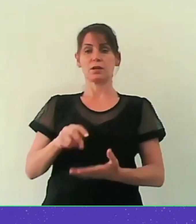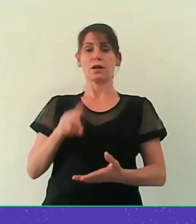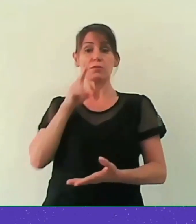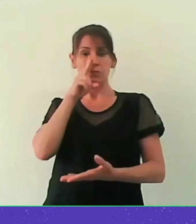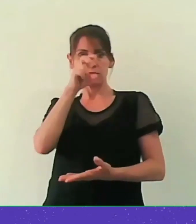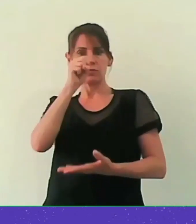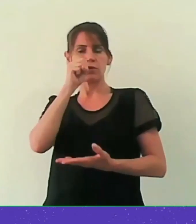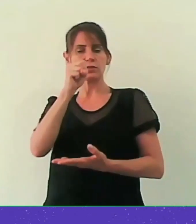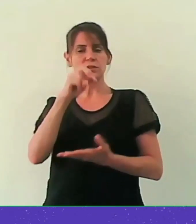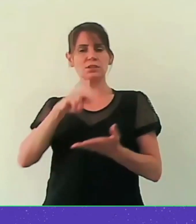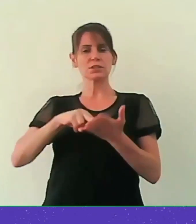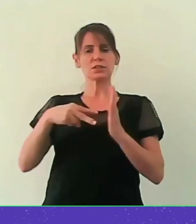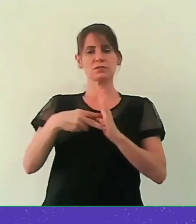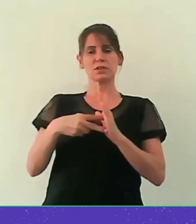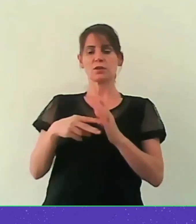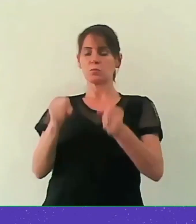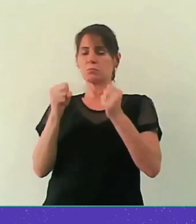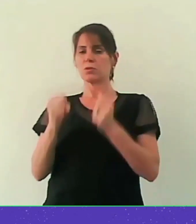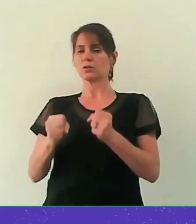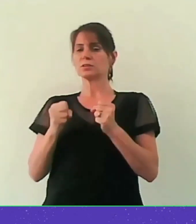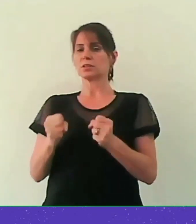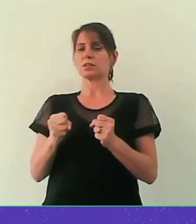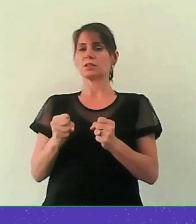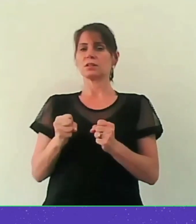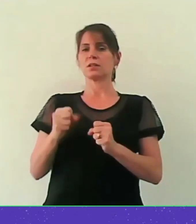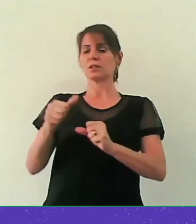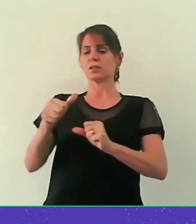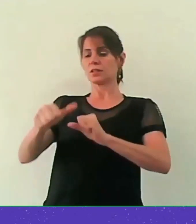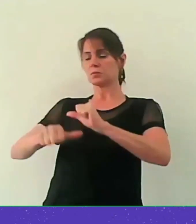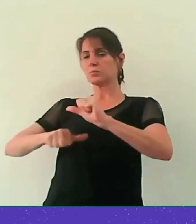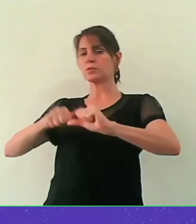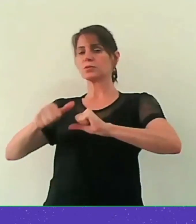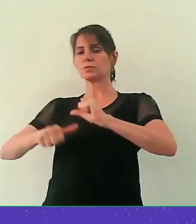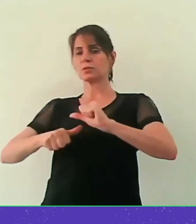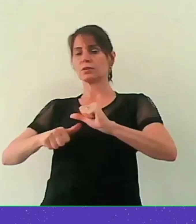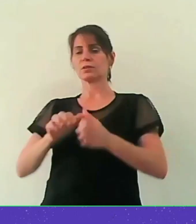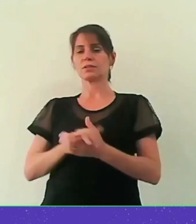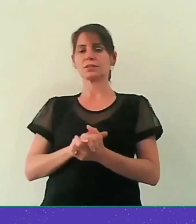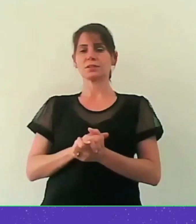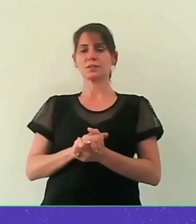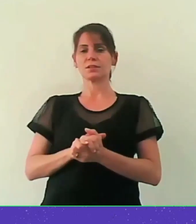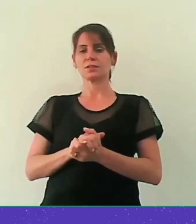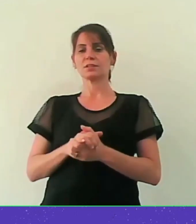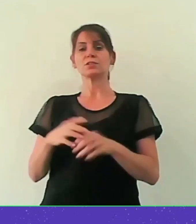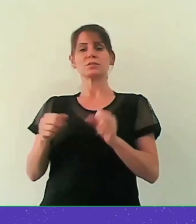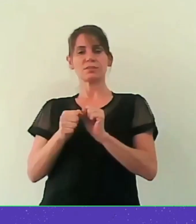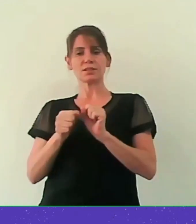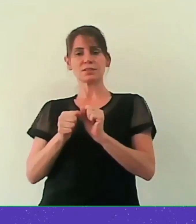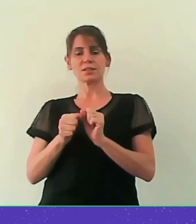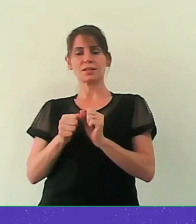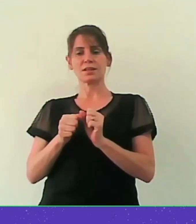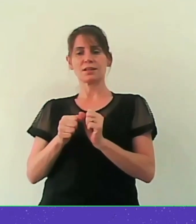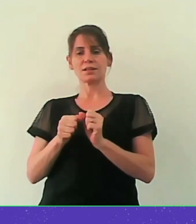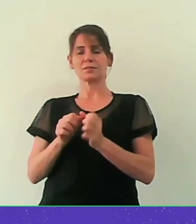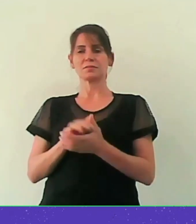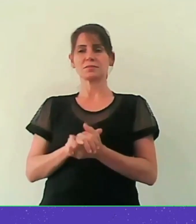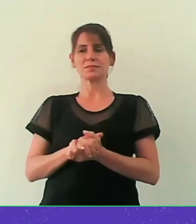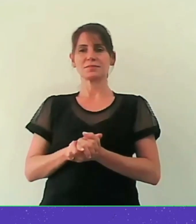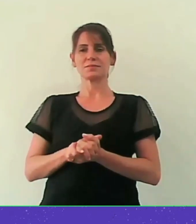que transformou, pela capacidade que tem, na aplicação de uma força para a execução de um trabalho.